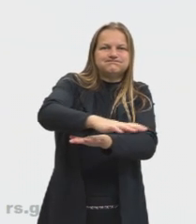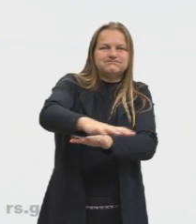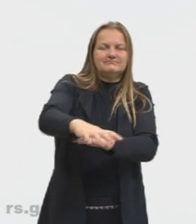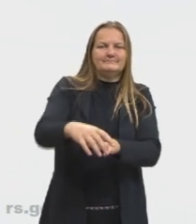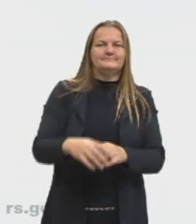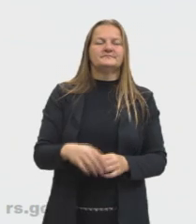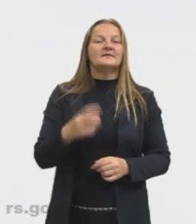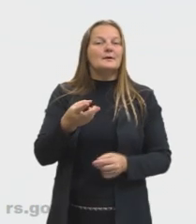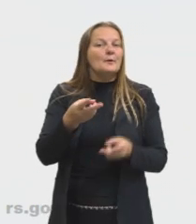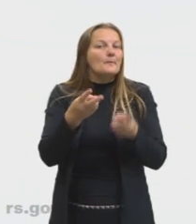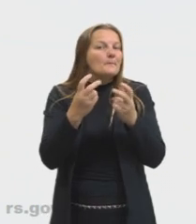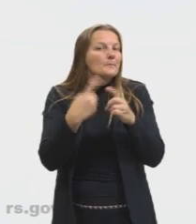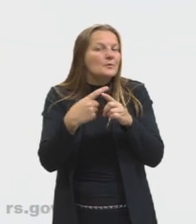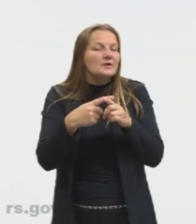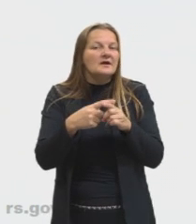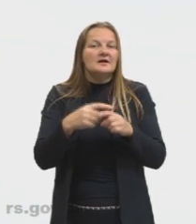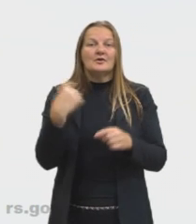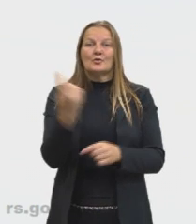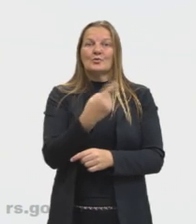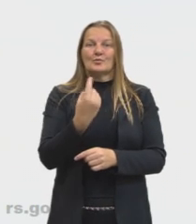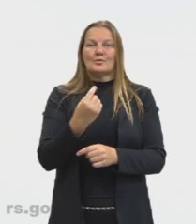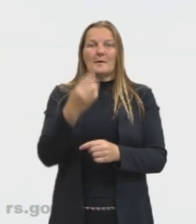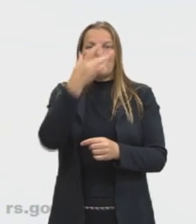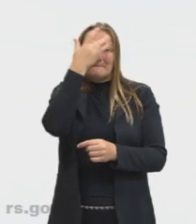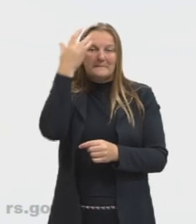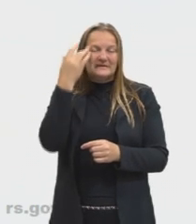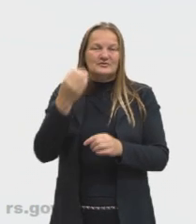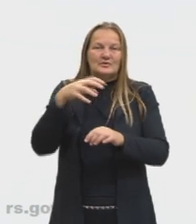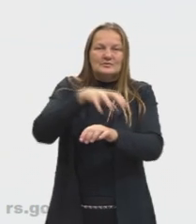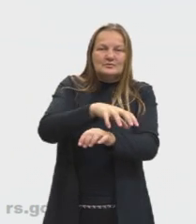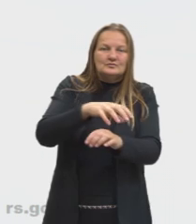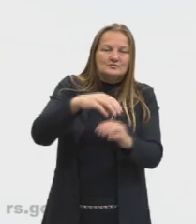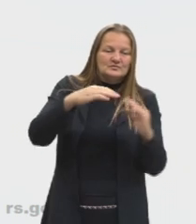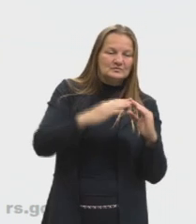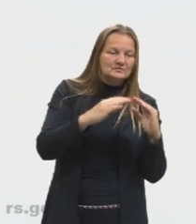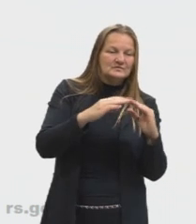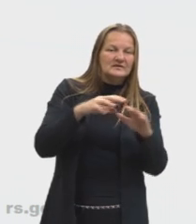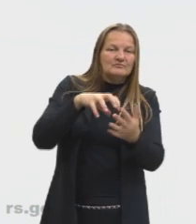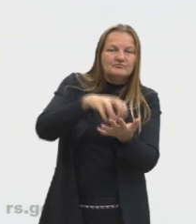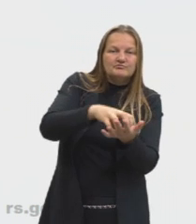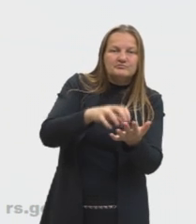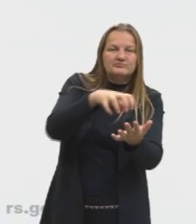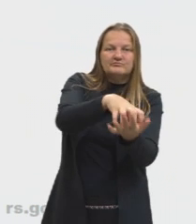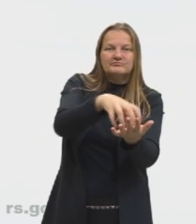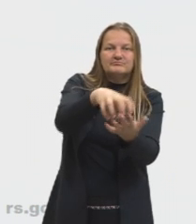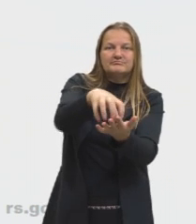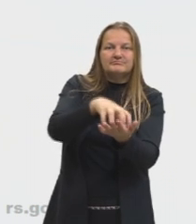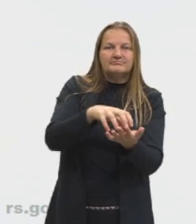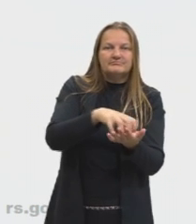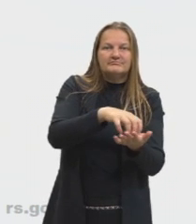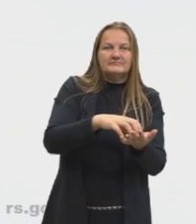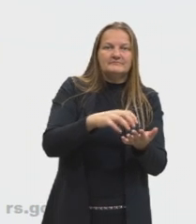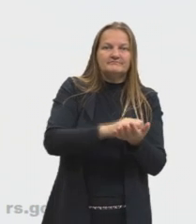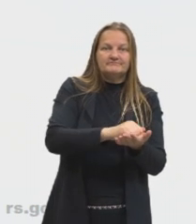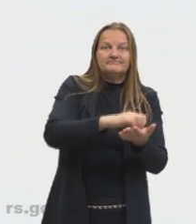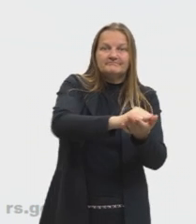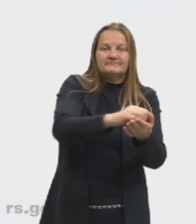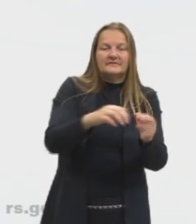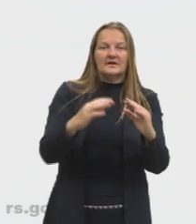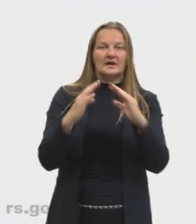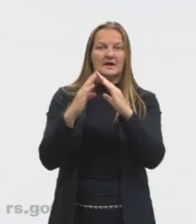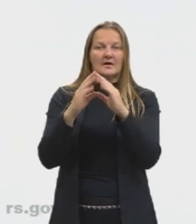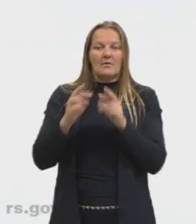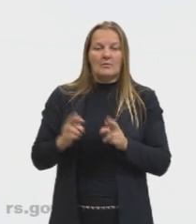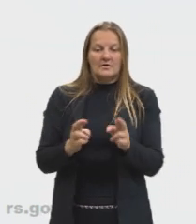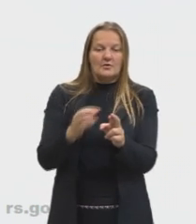momento que a gente vai ocupa essas regiões aí aonde o Rio né deveria correr livre né tem a sua